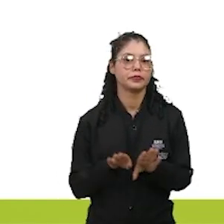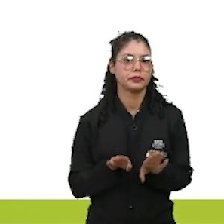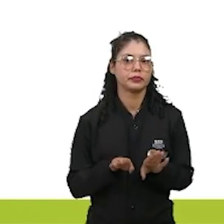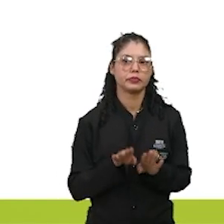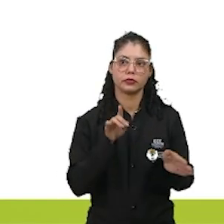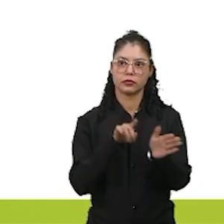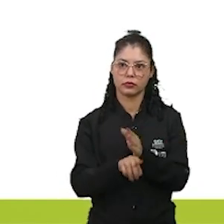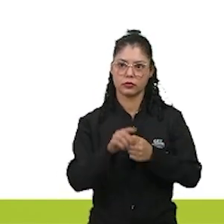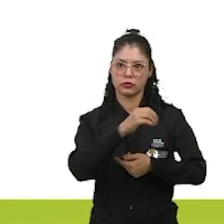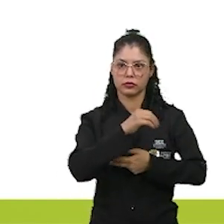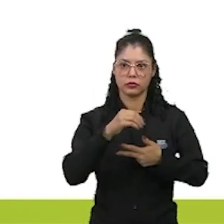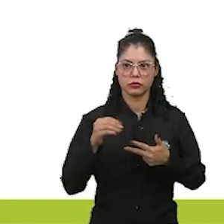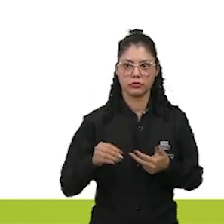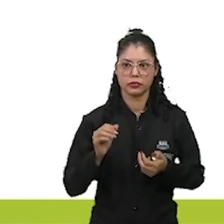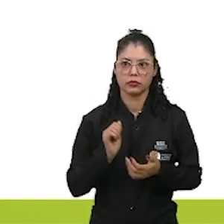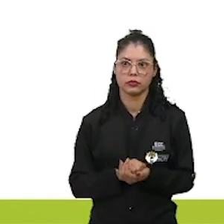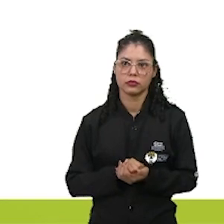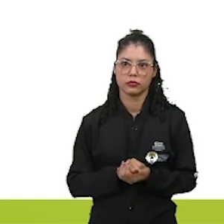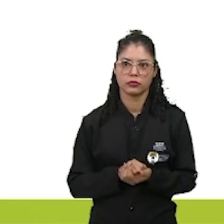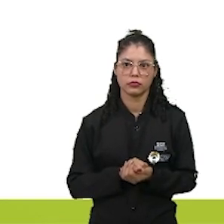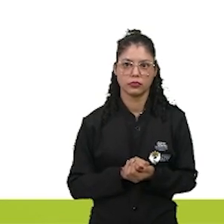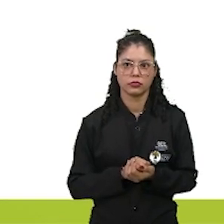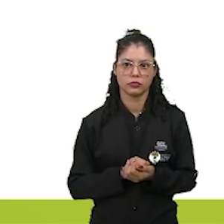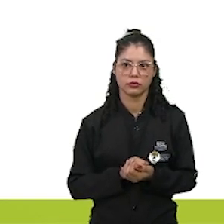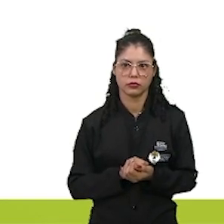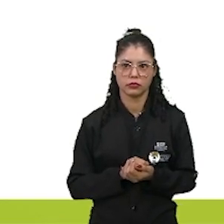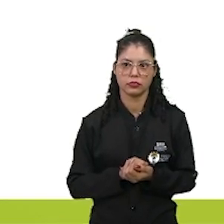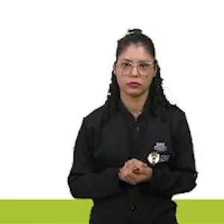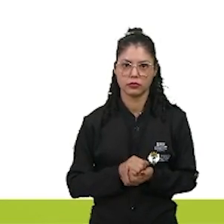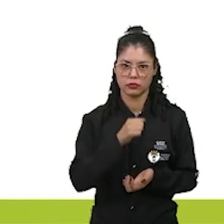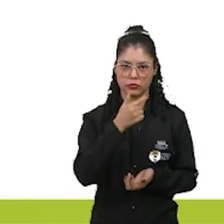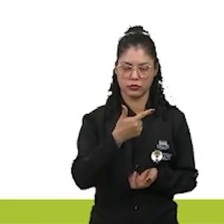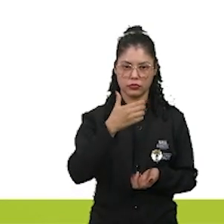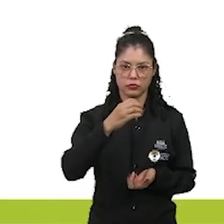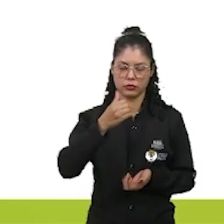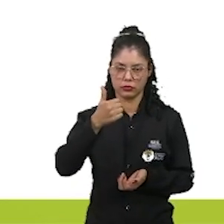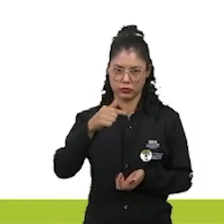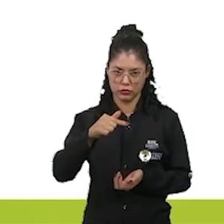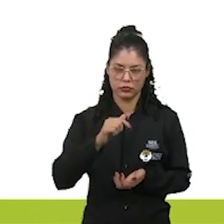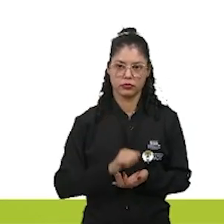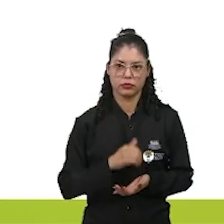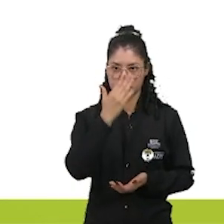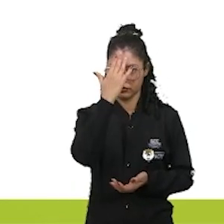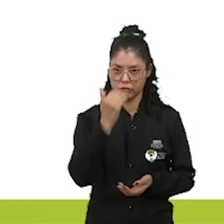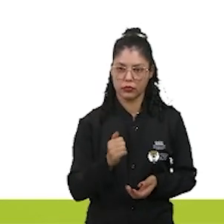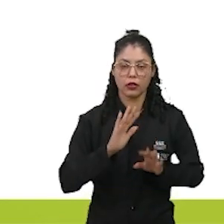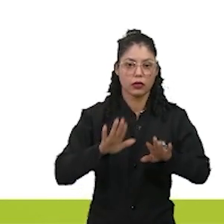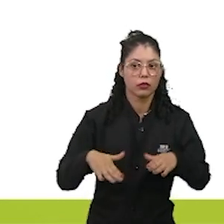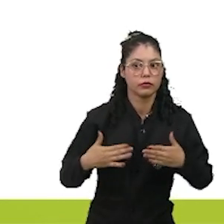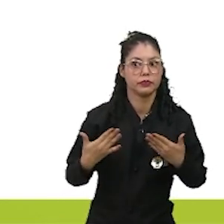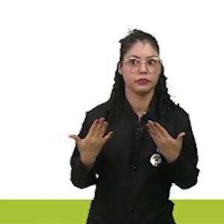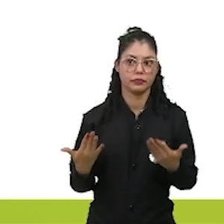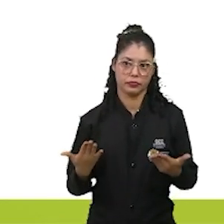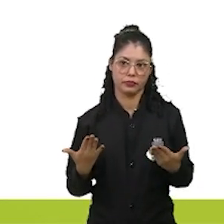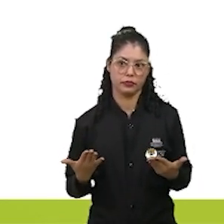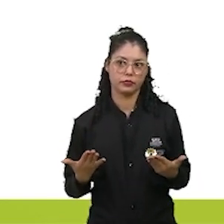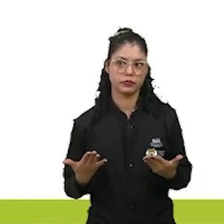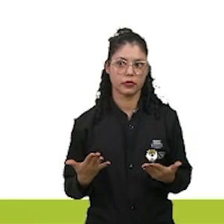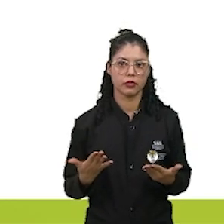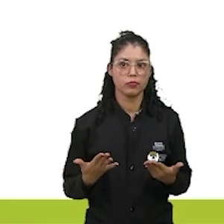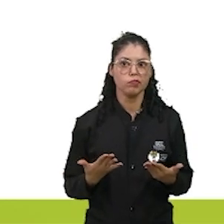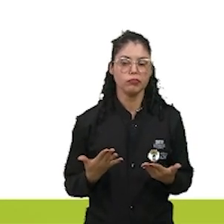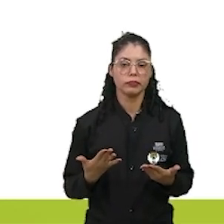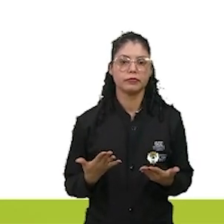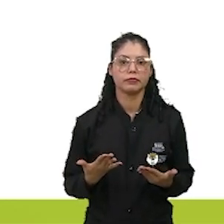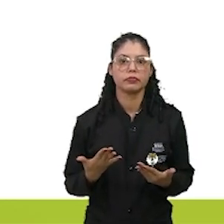O segmento de reta no gráfico mostra o resultado desse teste, no qual a quantidade de combustível no tanque é indicada no eixo